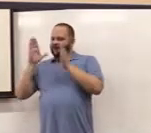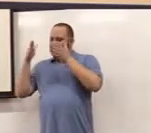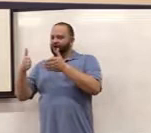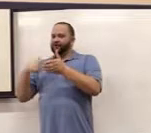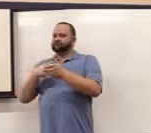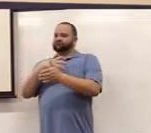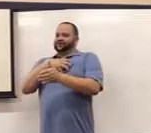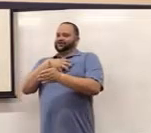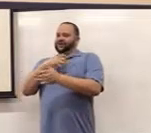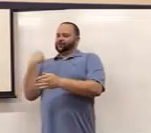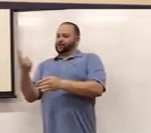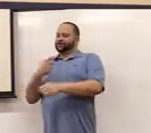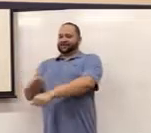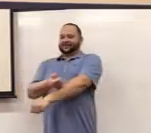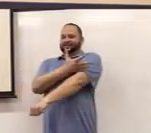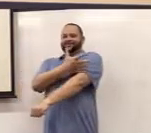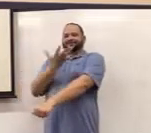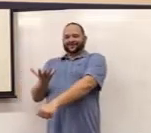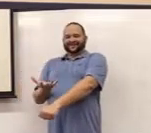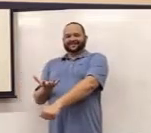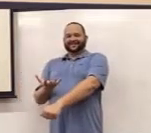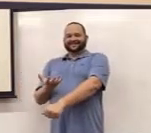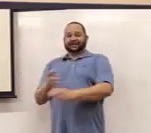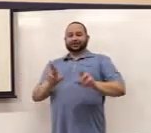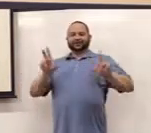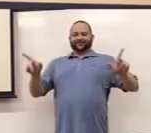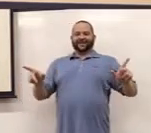gente sente. Né? Então a gente tem que morrer pela arte, a gente tem que